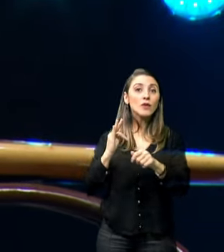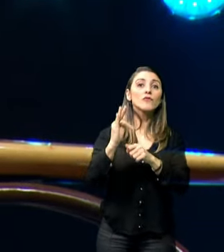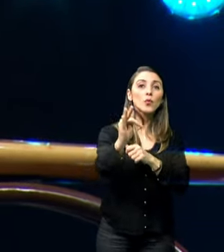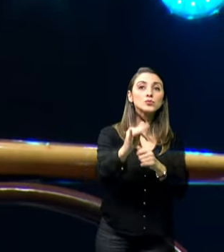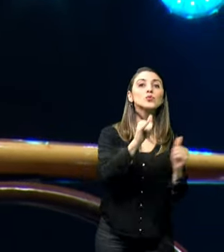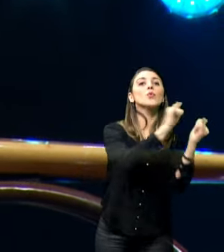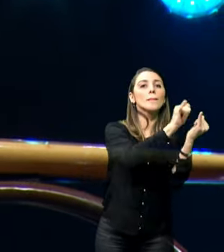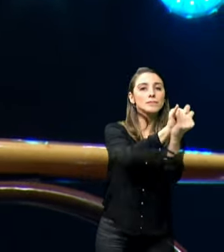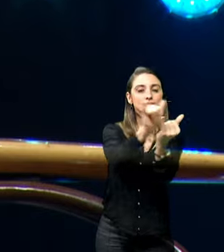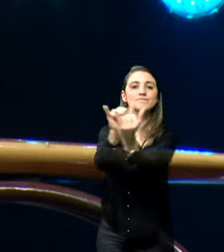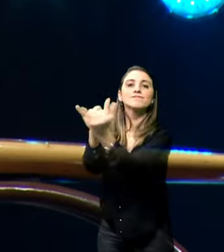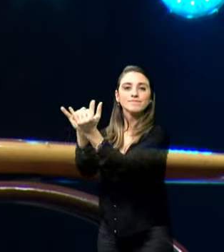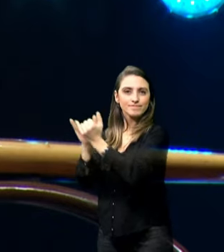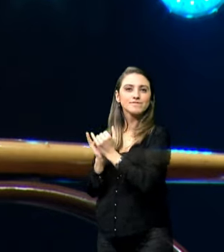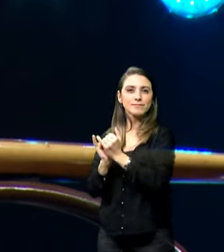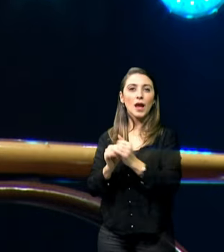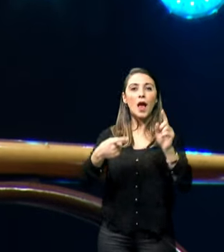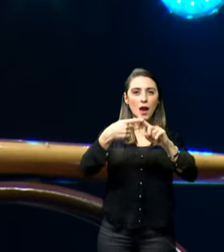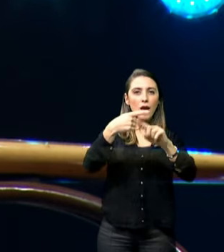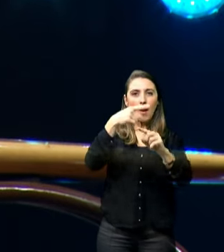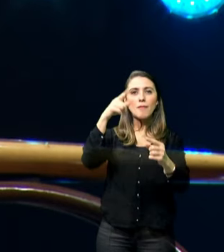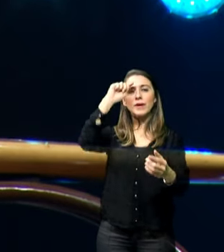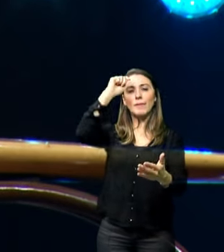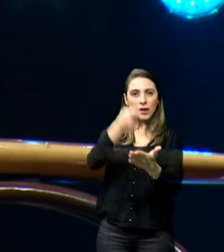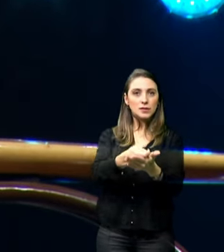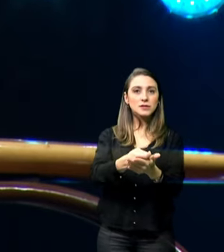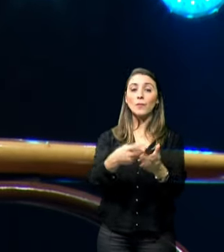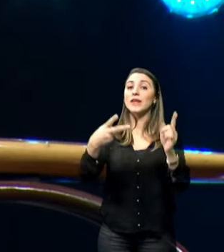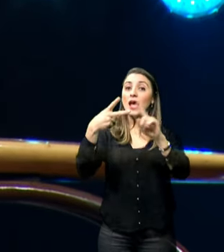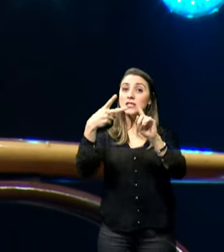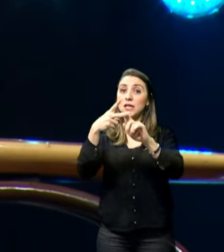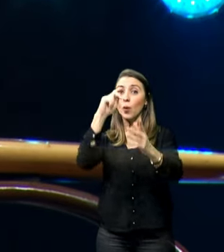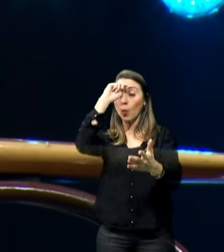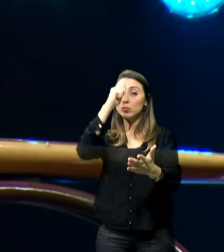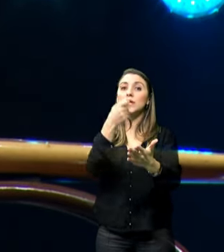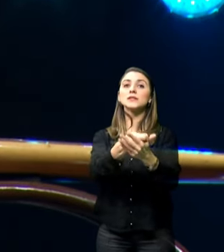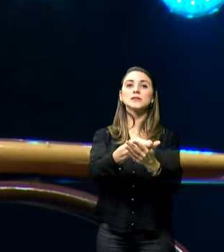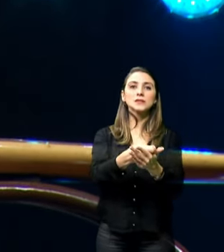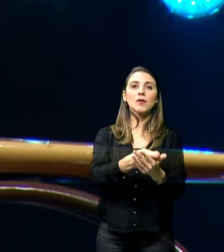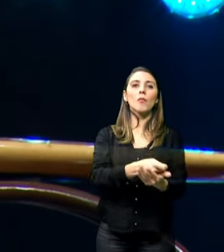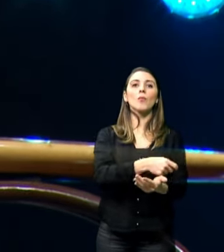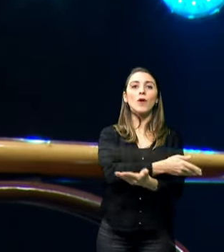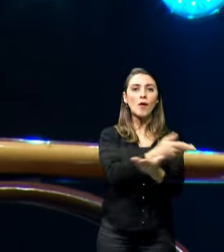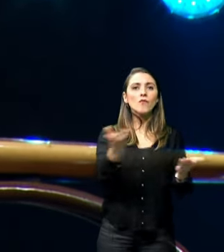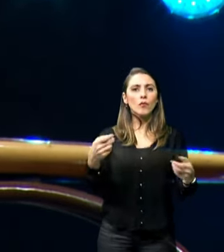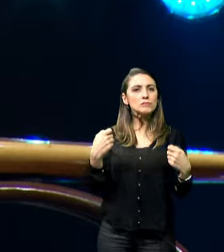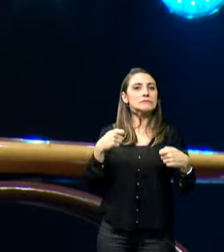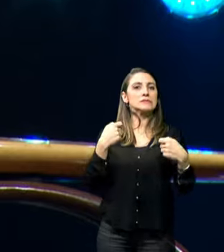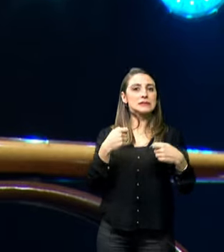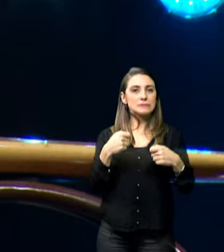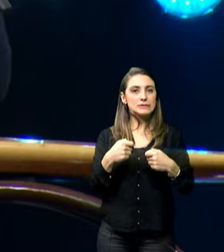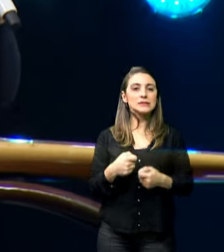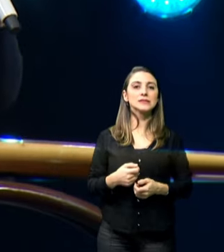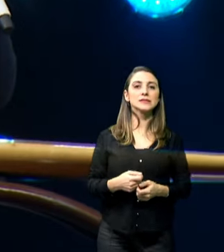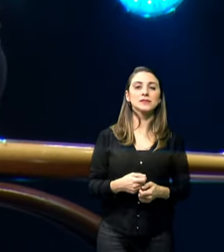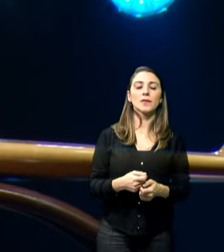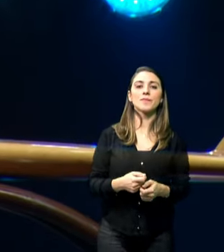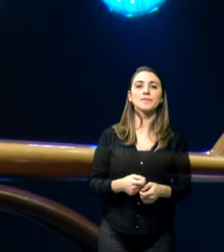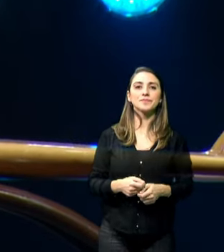A segunda decisão que alguém aqui precisa tomar estão em duas áreas